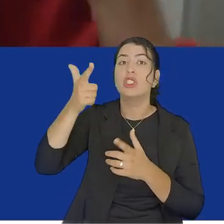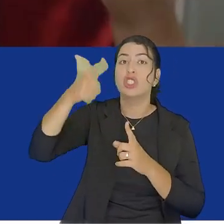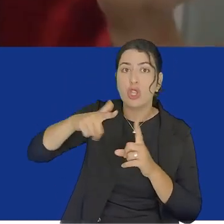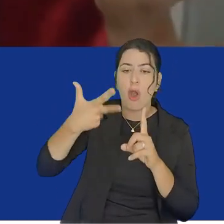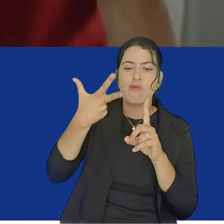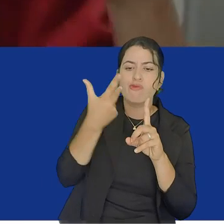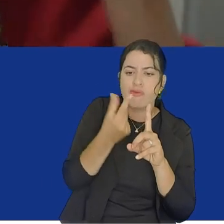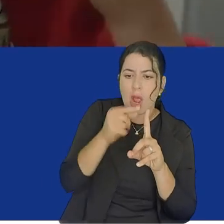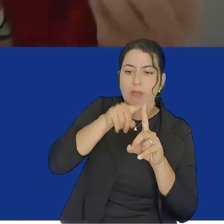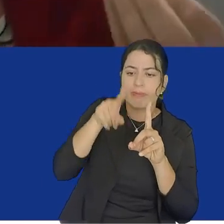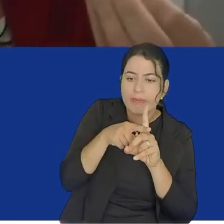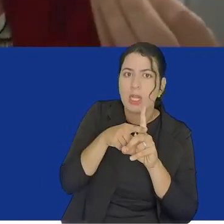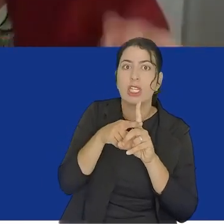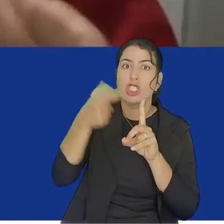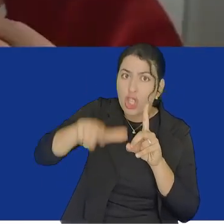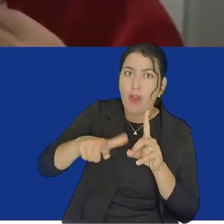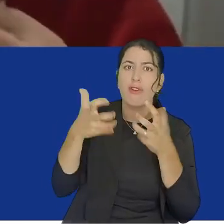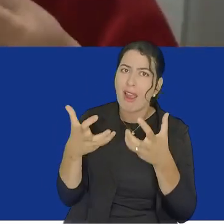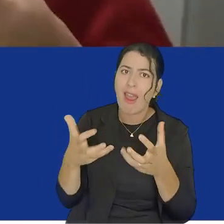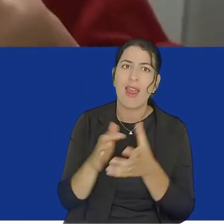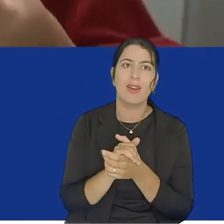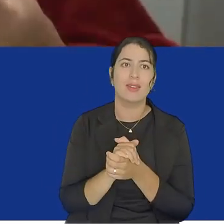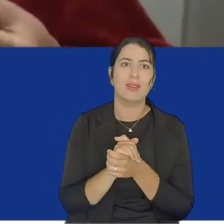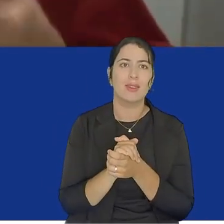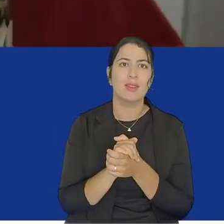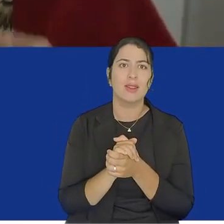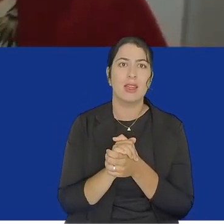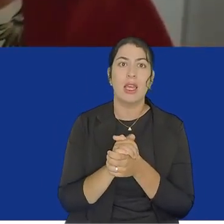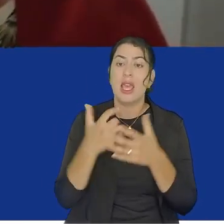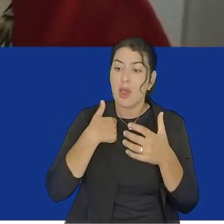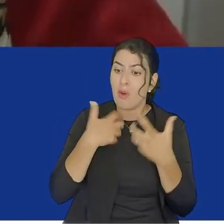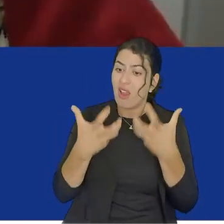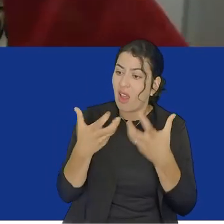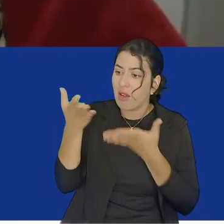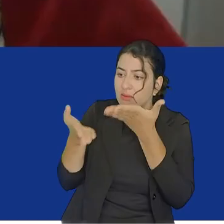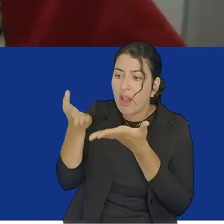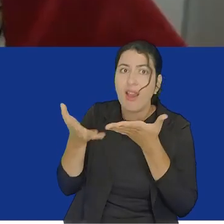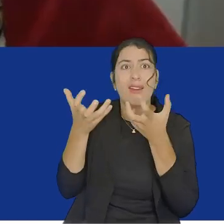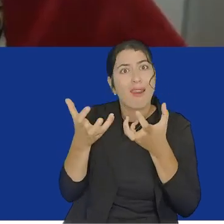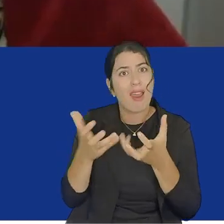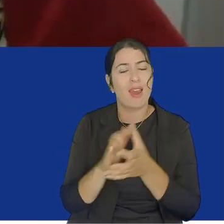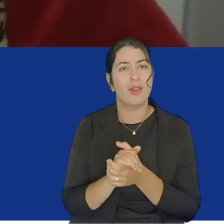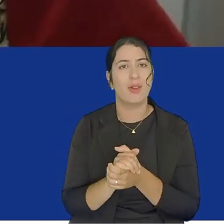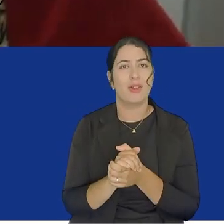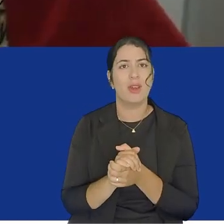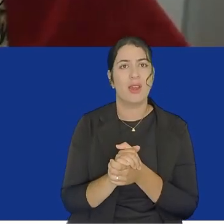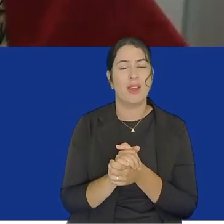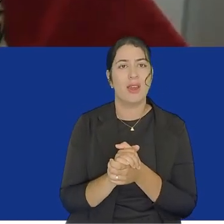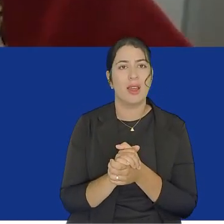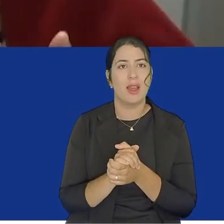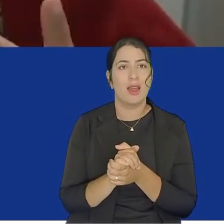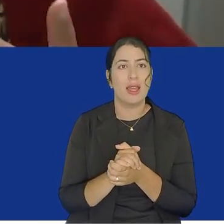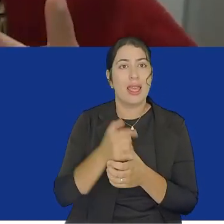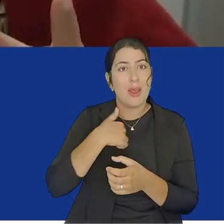Estados Unidos, para ela engravidar de novo. Eu quero dizer para ela que, infelizmente, eu errei. E isso tem